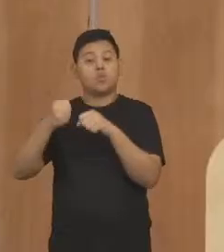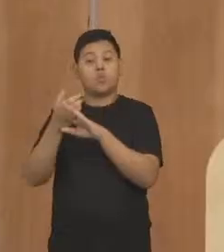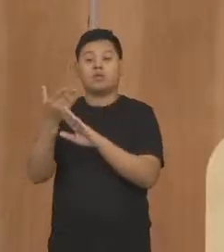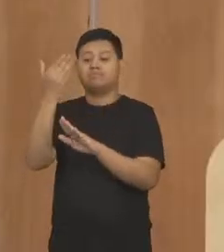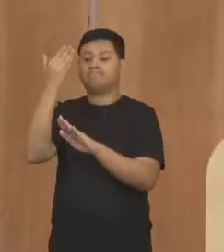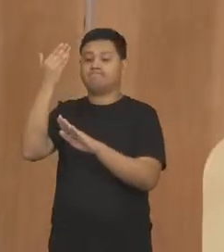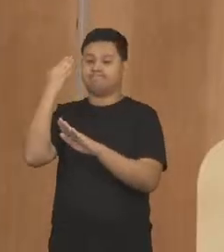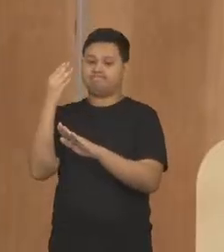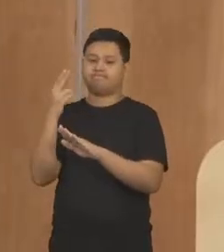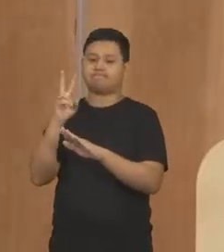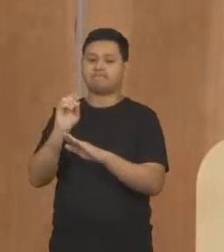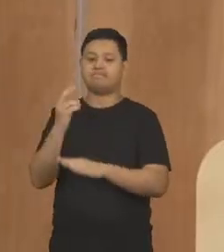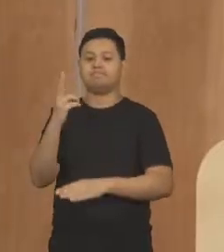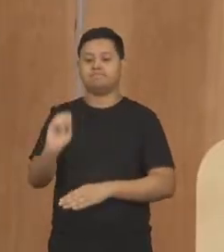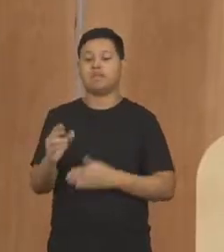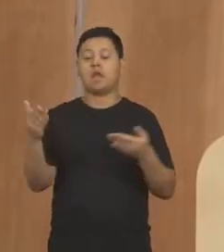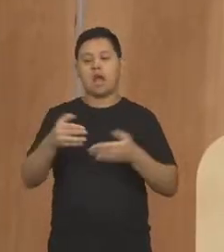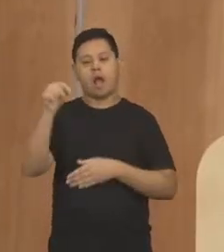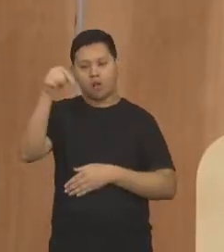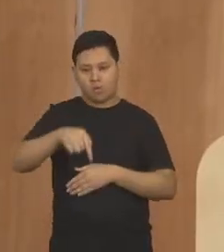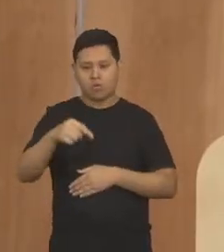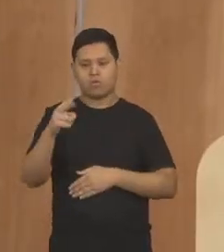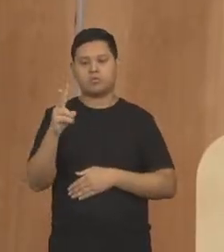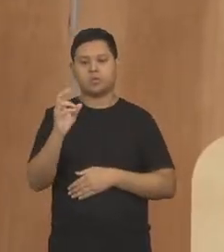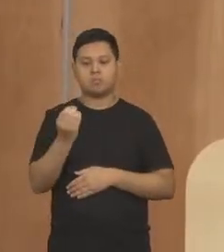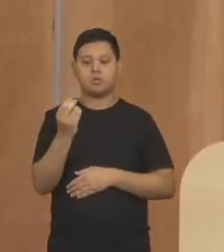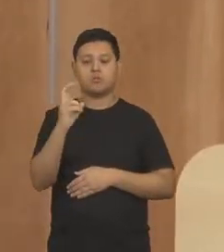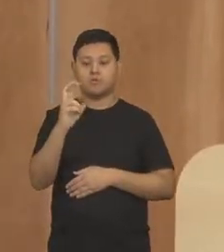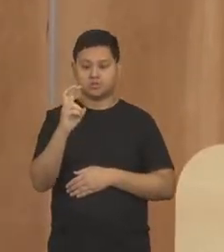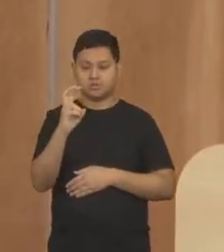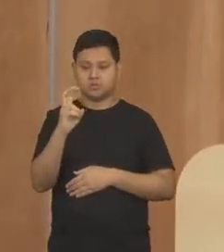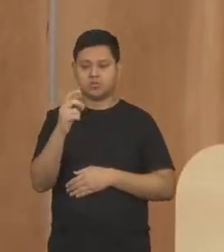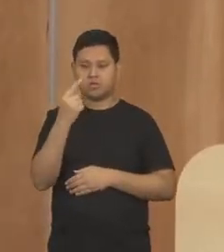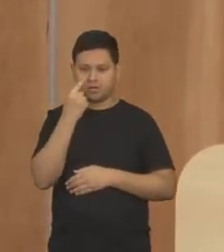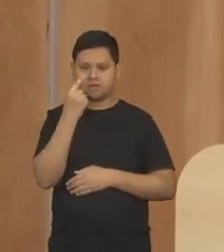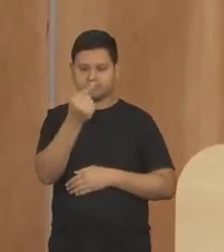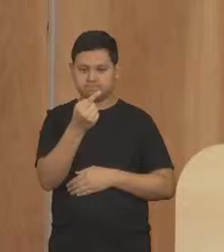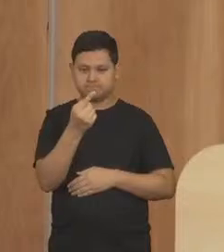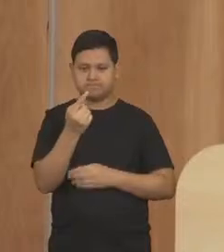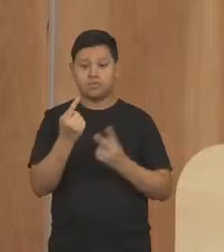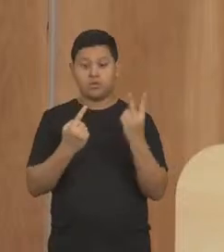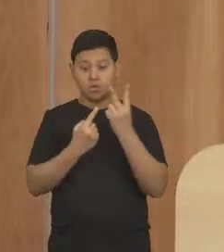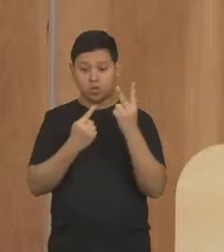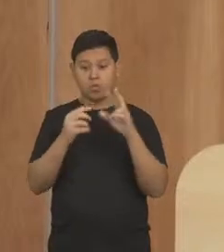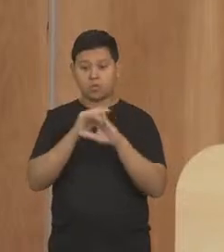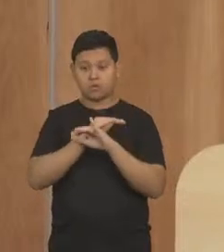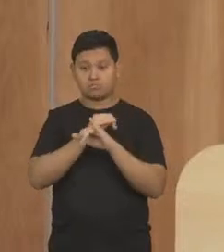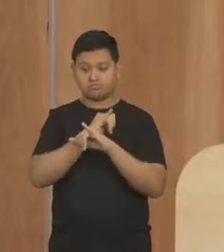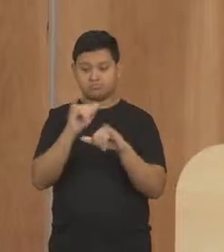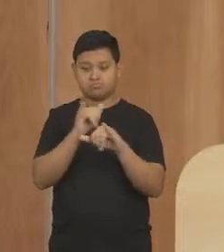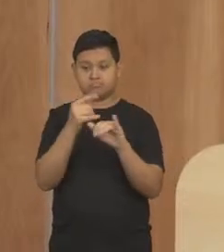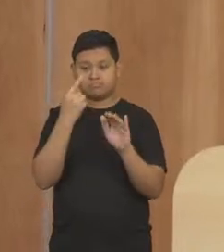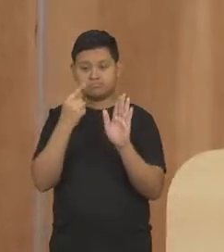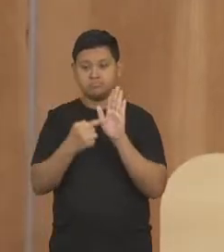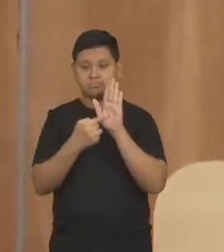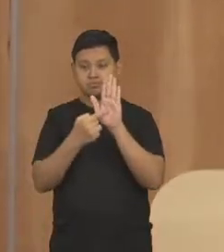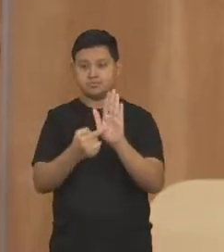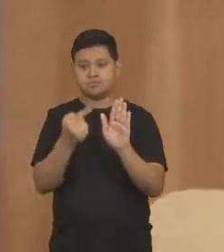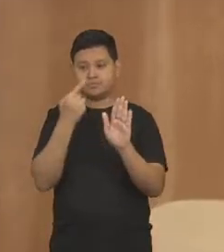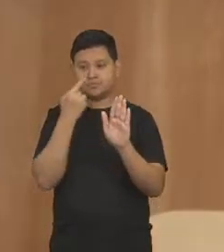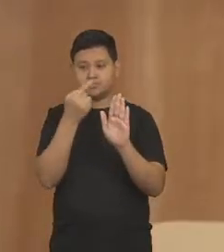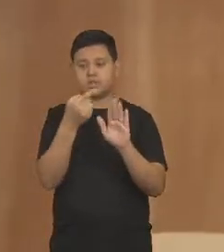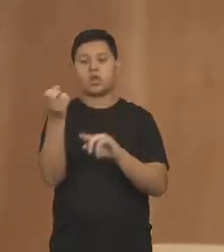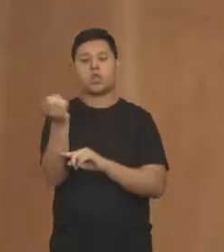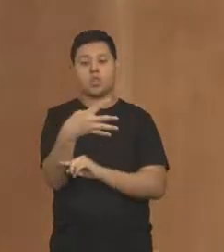2020. Aí a gente veio agora para 2025, aqui ó, segunda notícia.